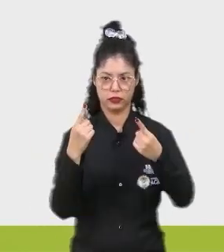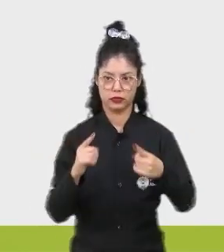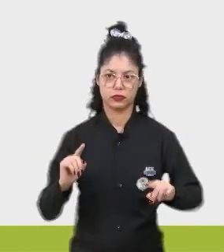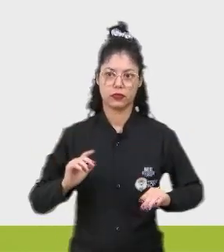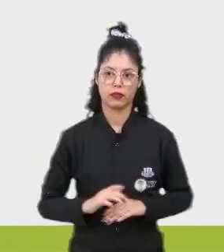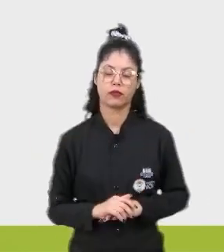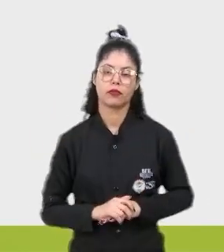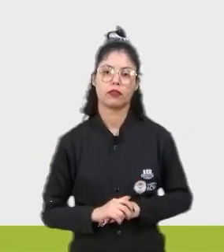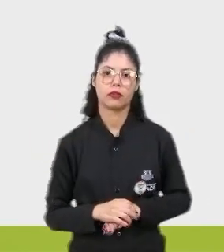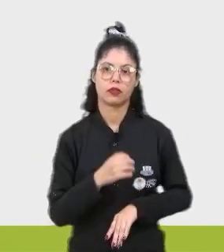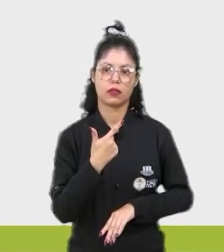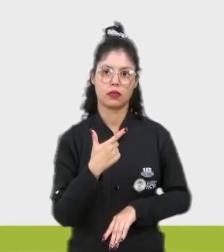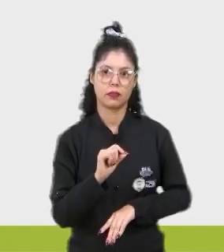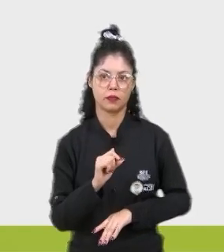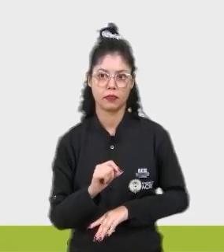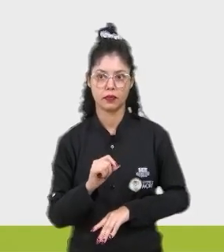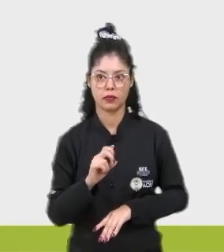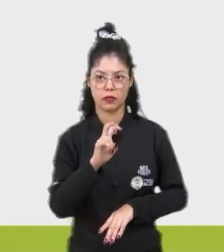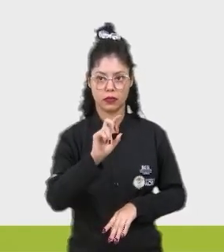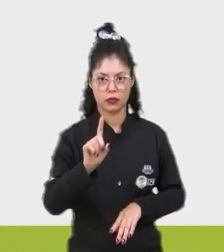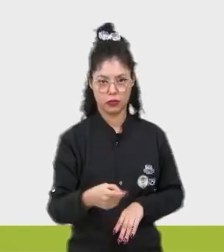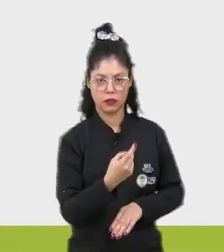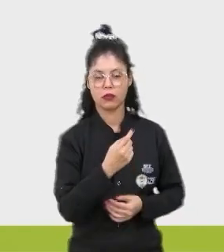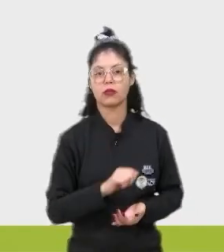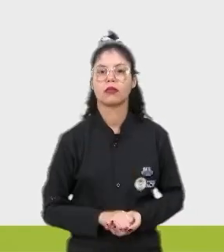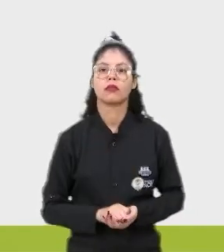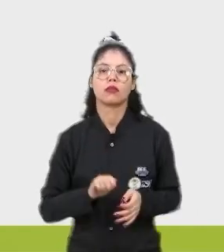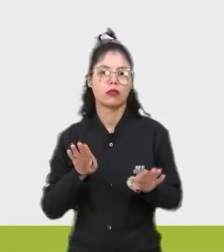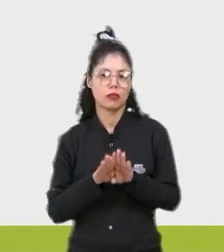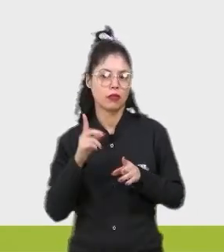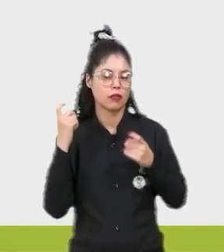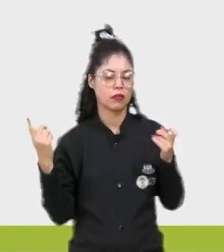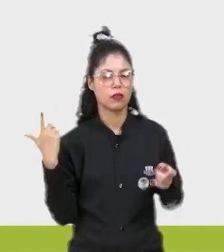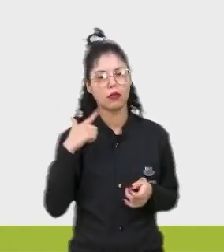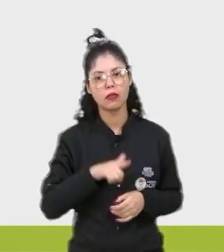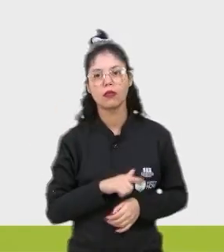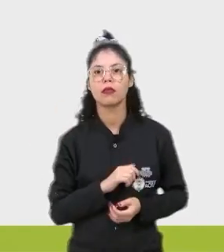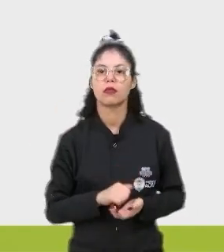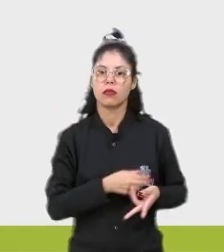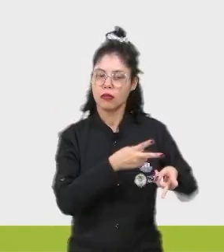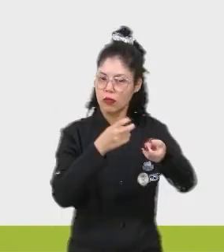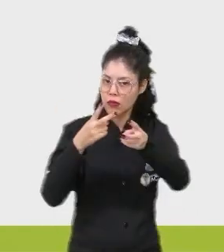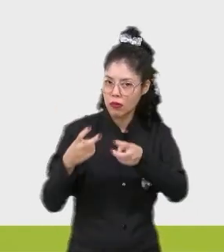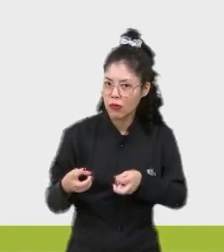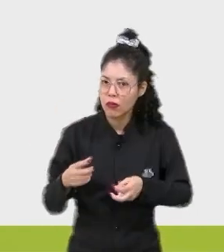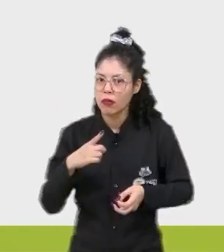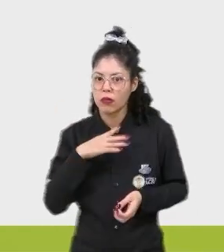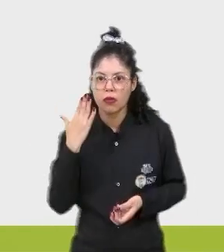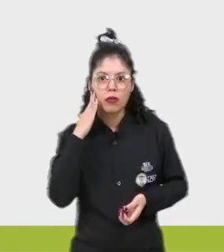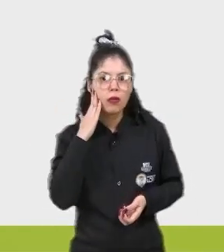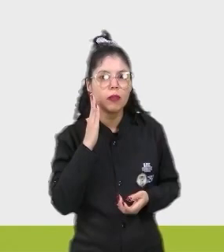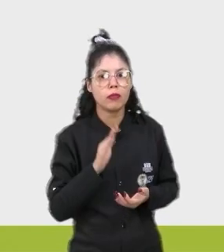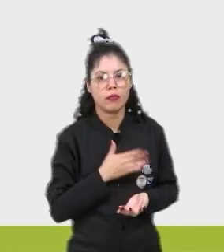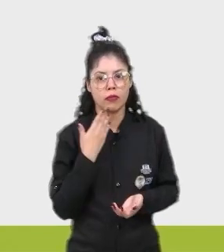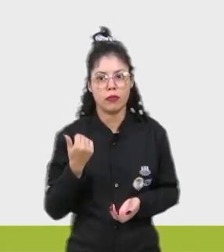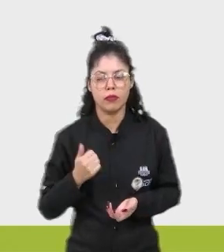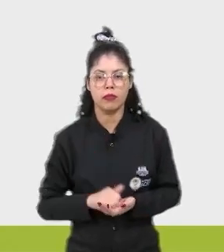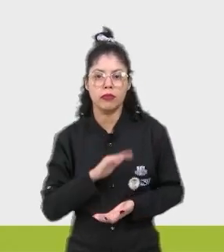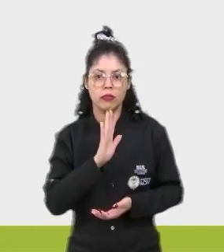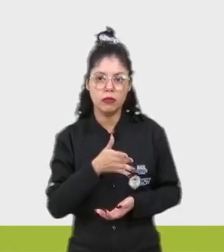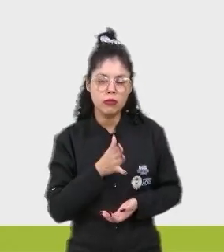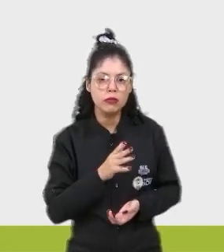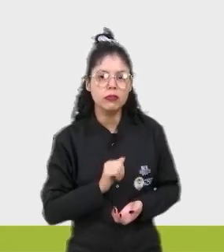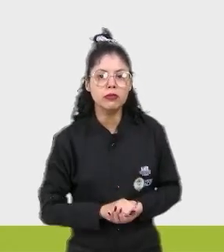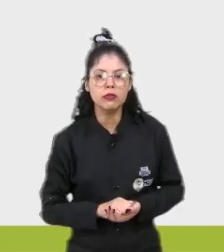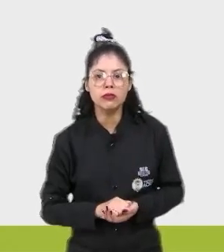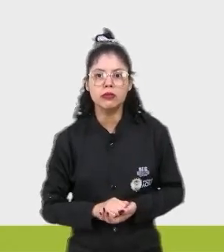que é entre 20 Hz e 5.000 Hz, são sons que a gente consegue ouvir e entender facilmente. Já